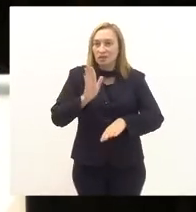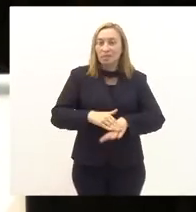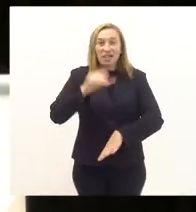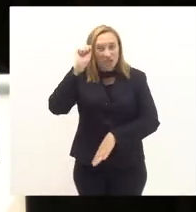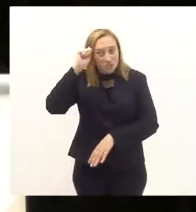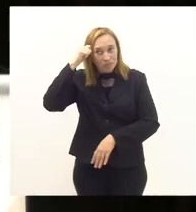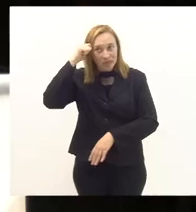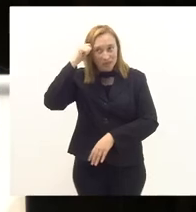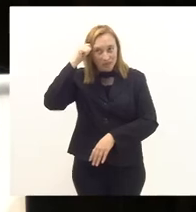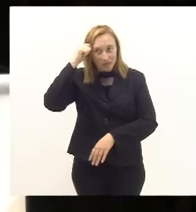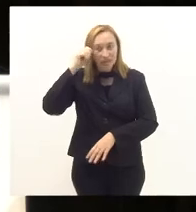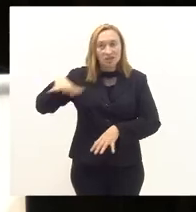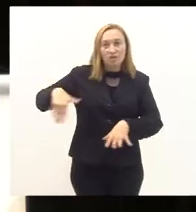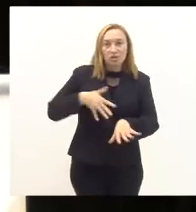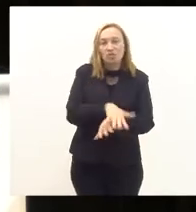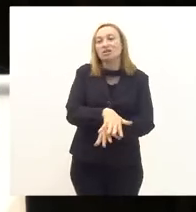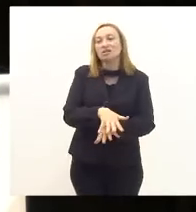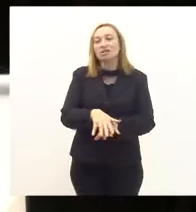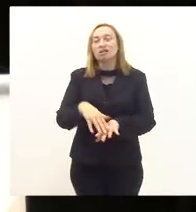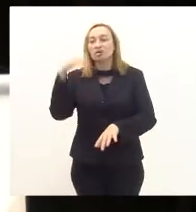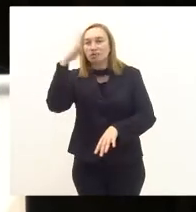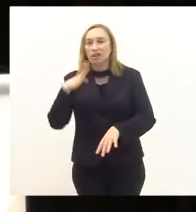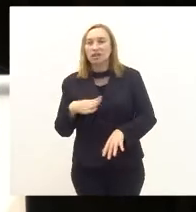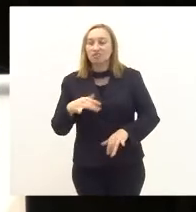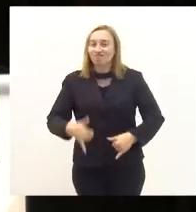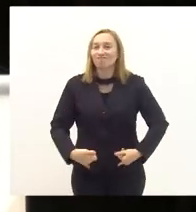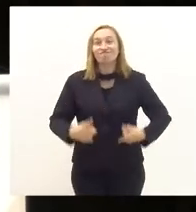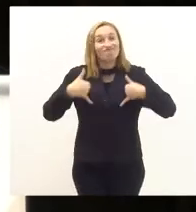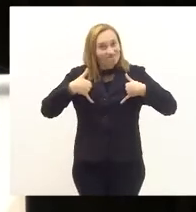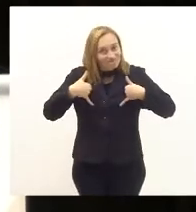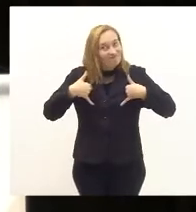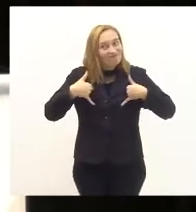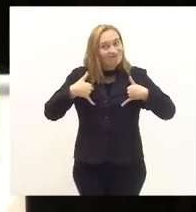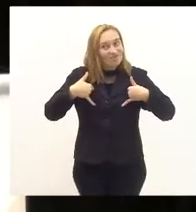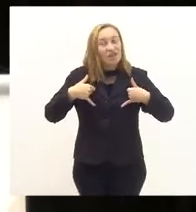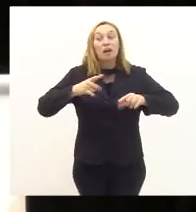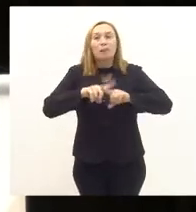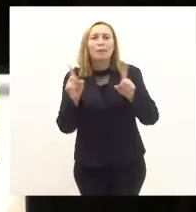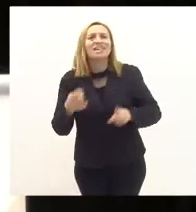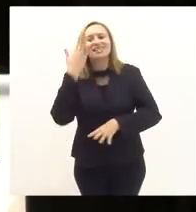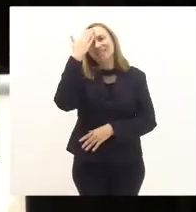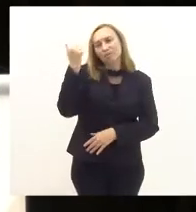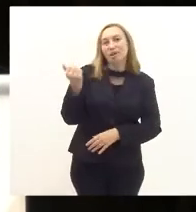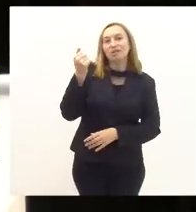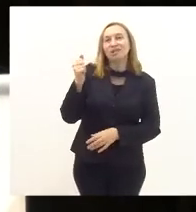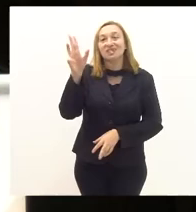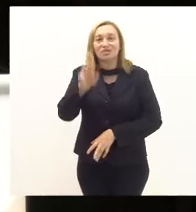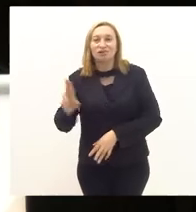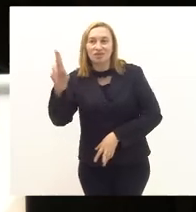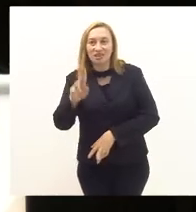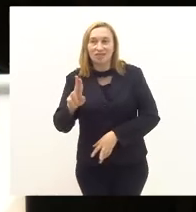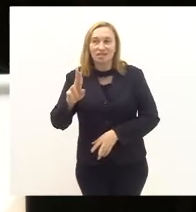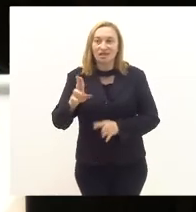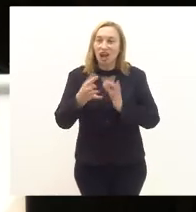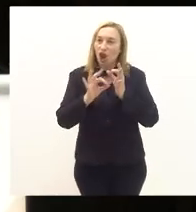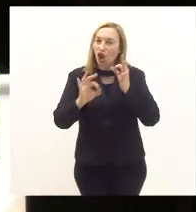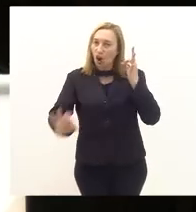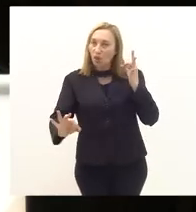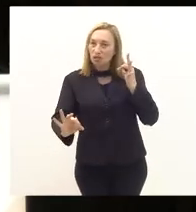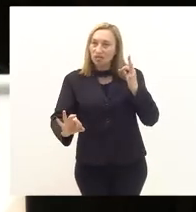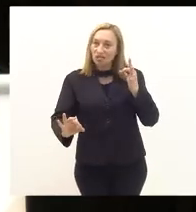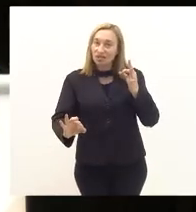preta e mais inclusiva do Brasil, e isso nos orgulha muito. Mas sabemos que as universidades estão longe de